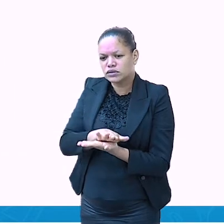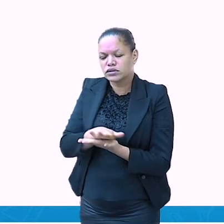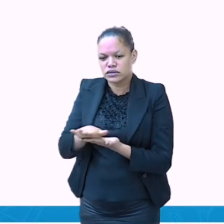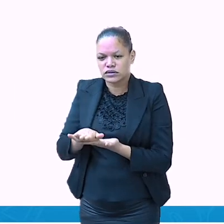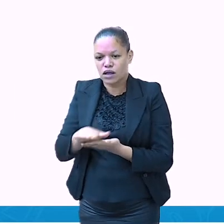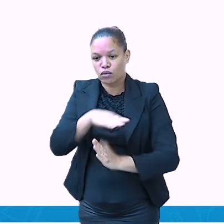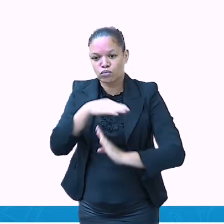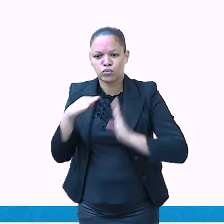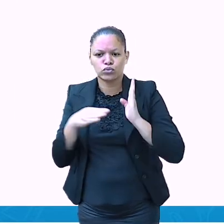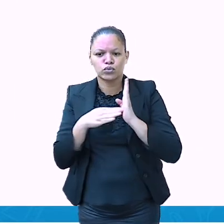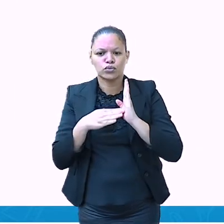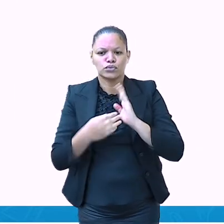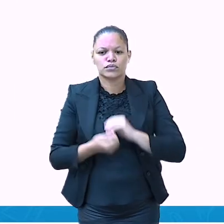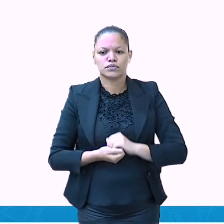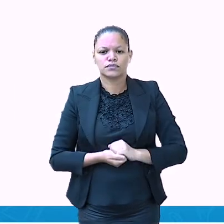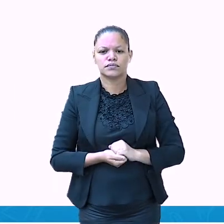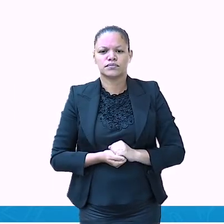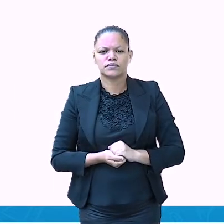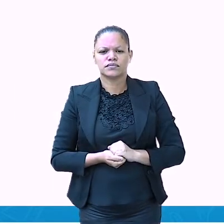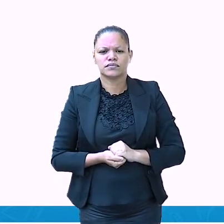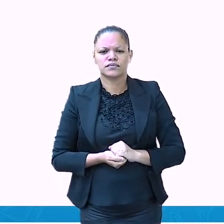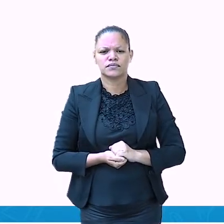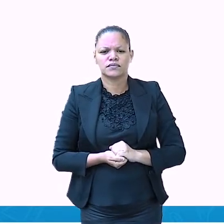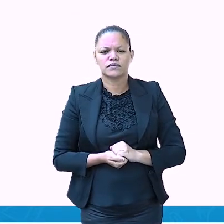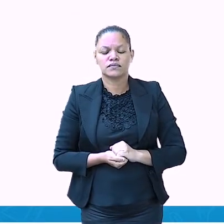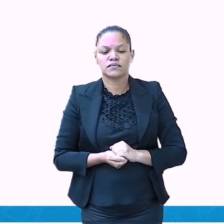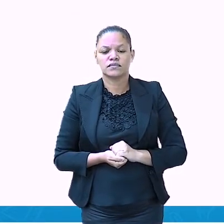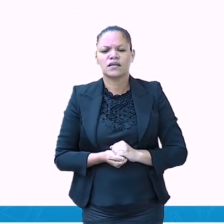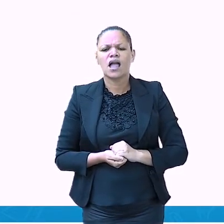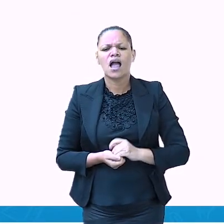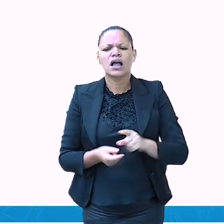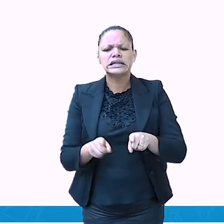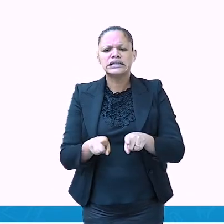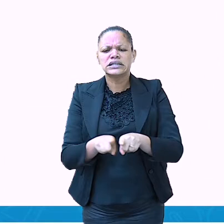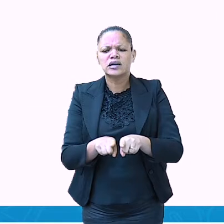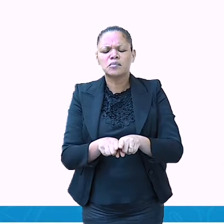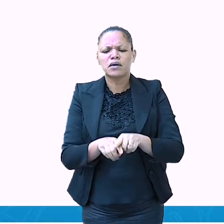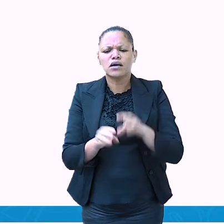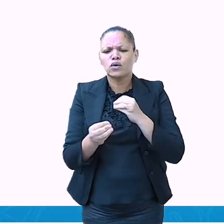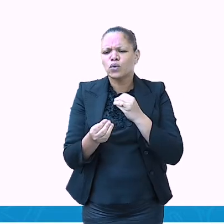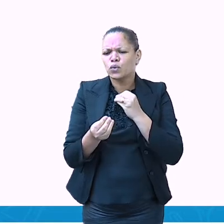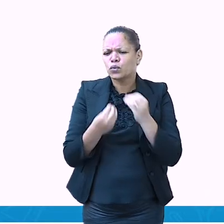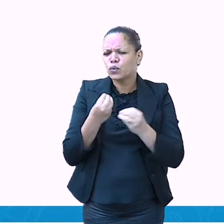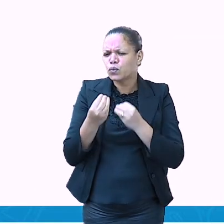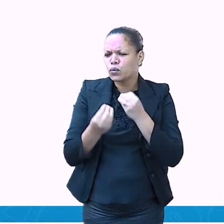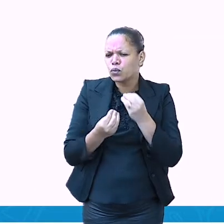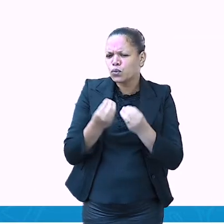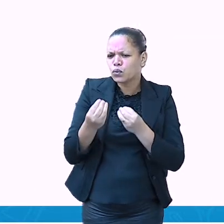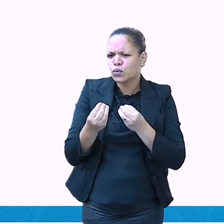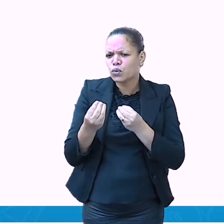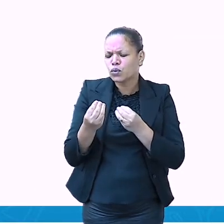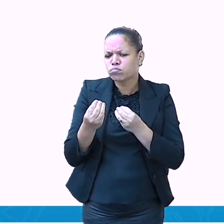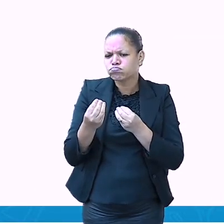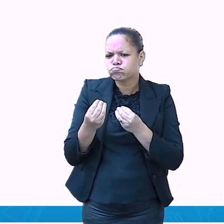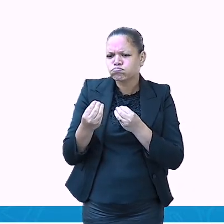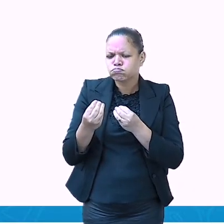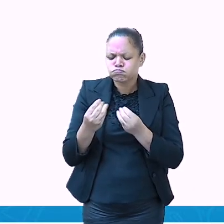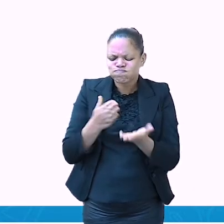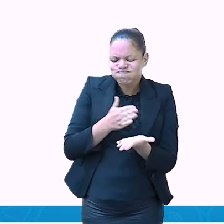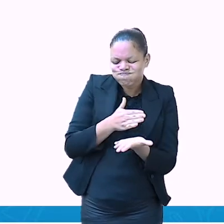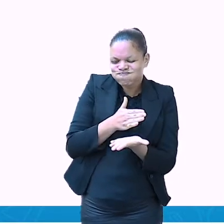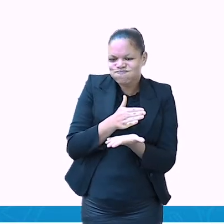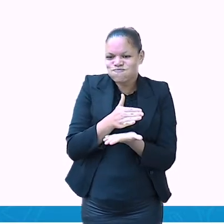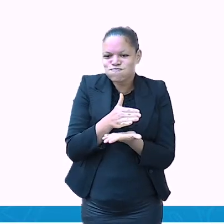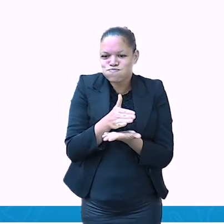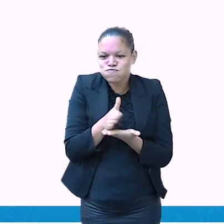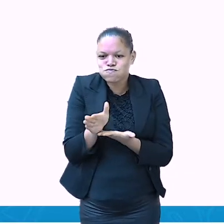inteira. A fecundação é interna, dentro da fêmea, e o desenvolvimento é